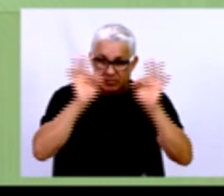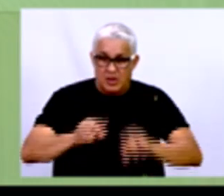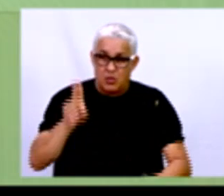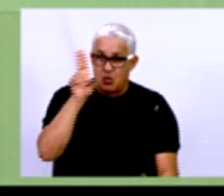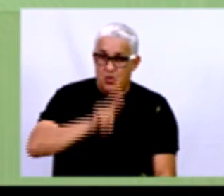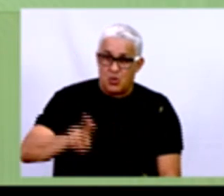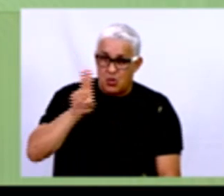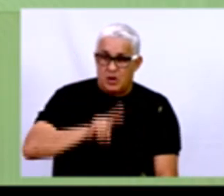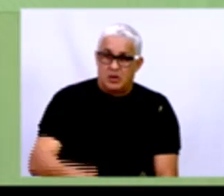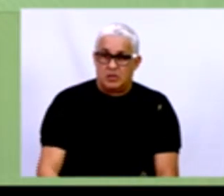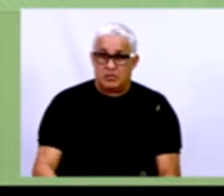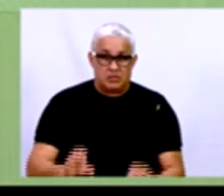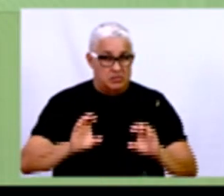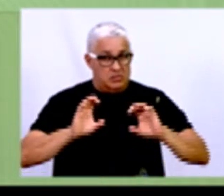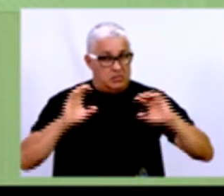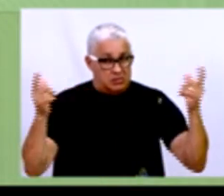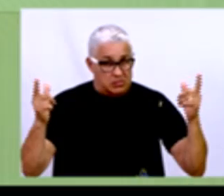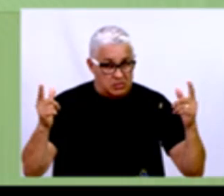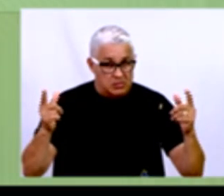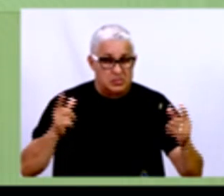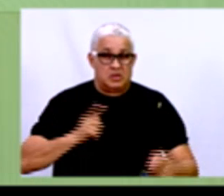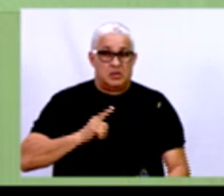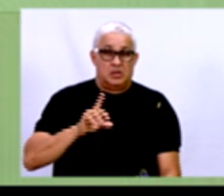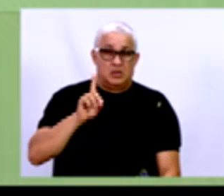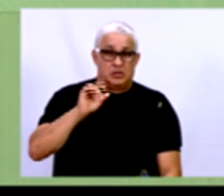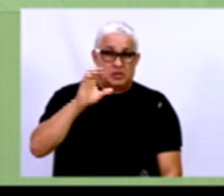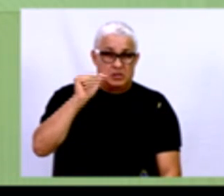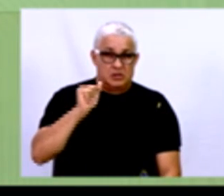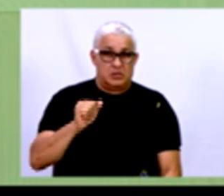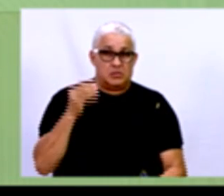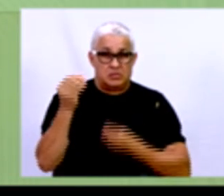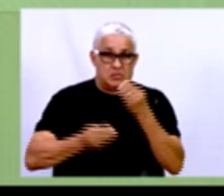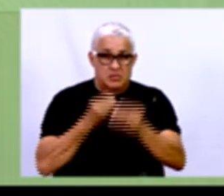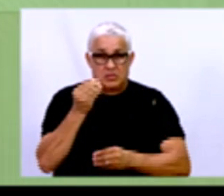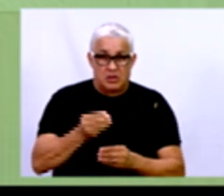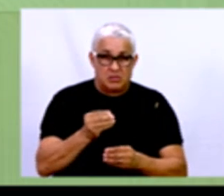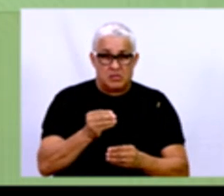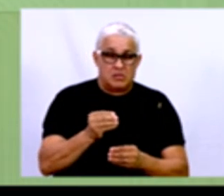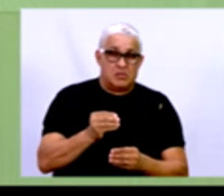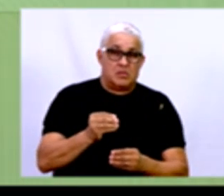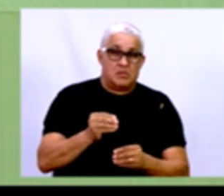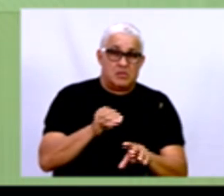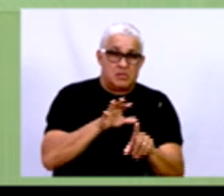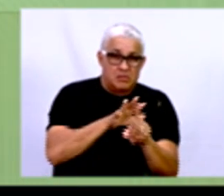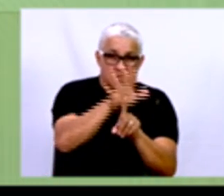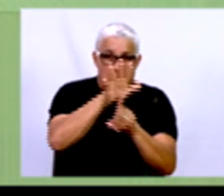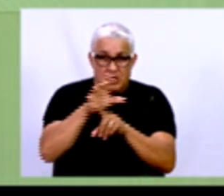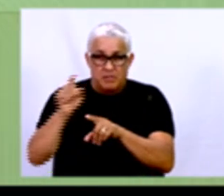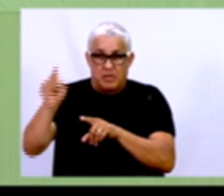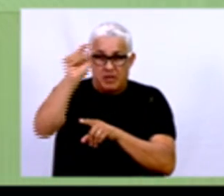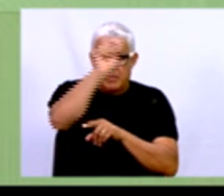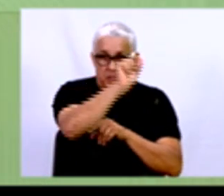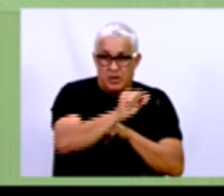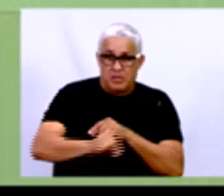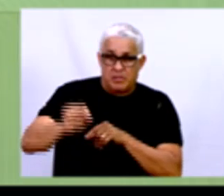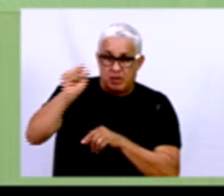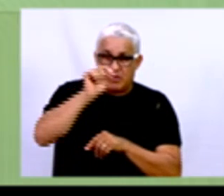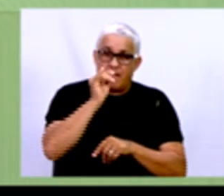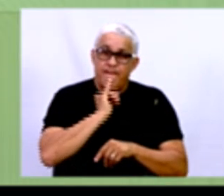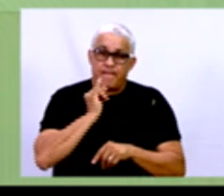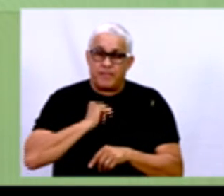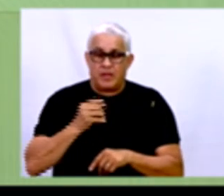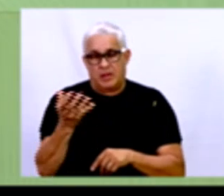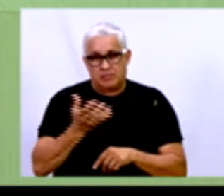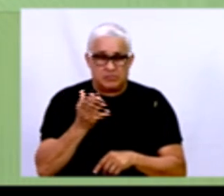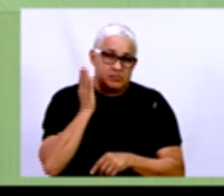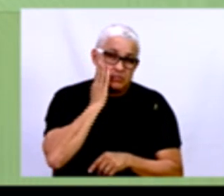úteis. Claro, ele dá dicas de como se informar sobre pontos turísticos, por exemplo. Suponho que você quer